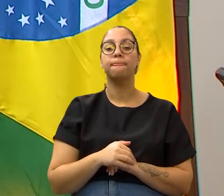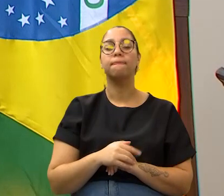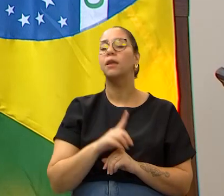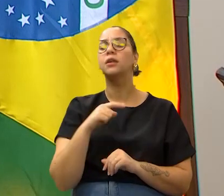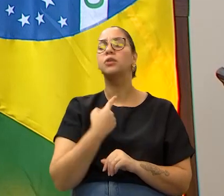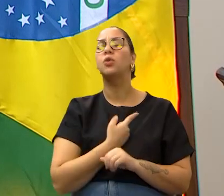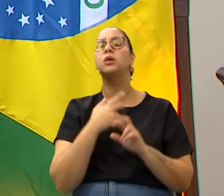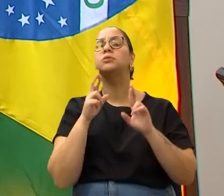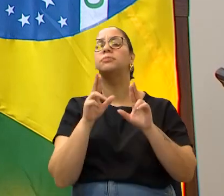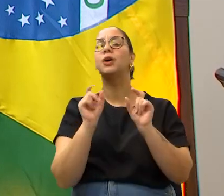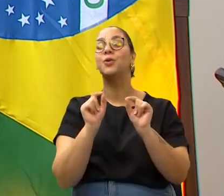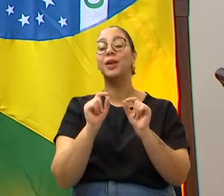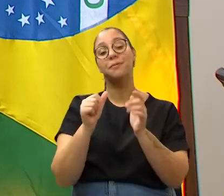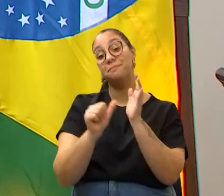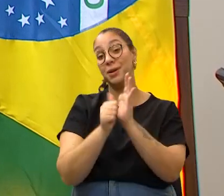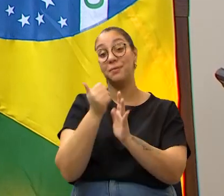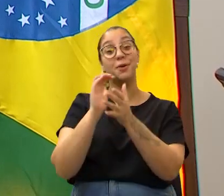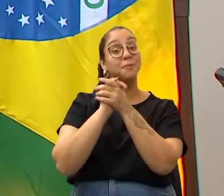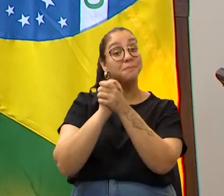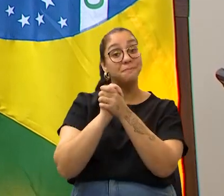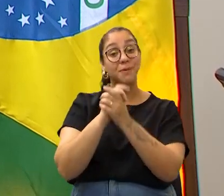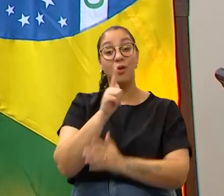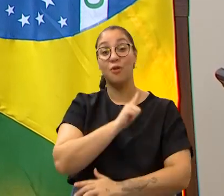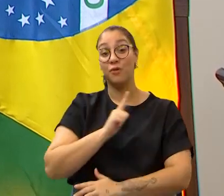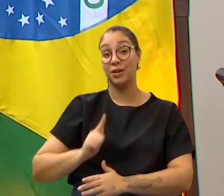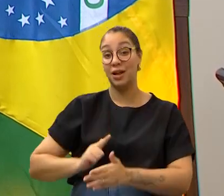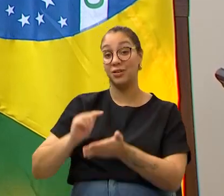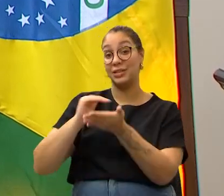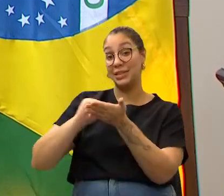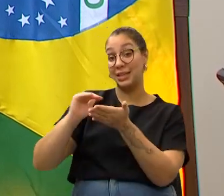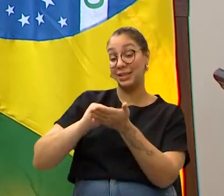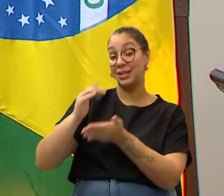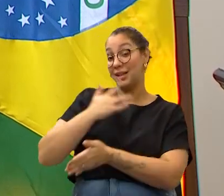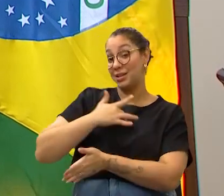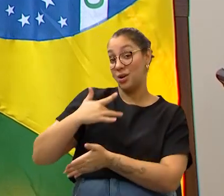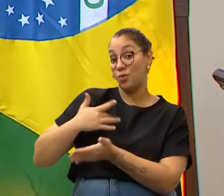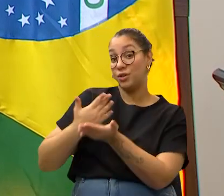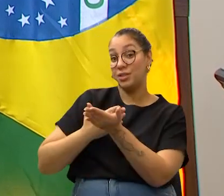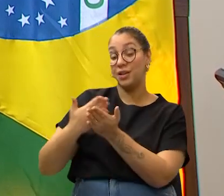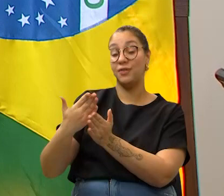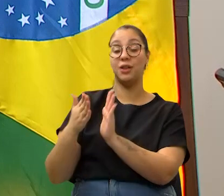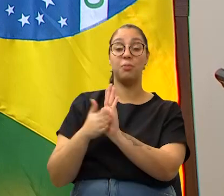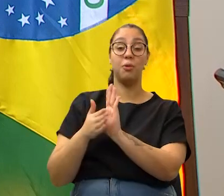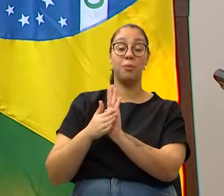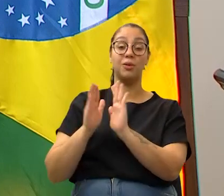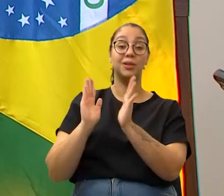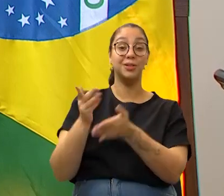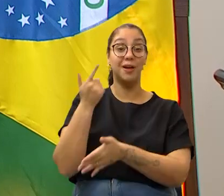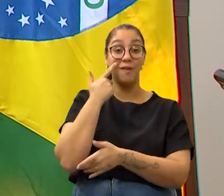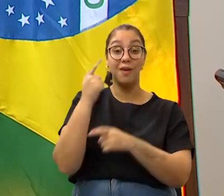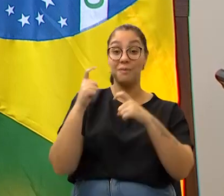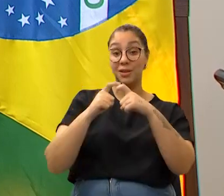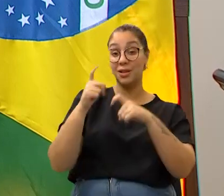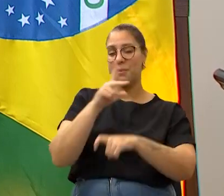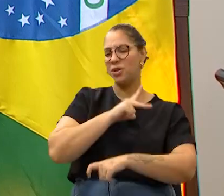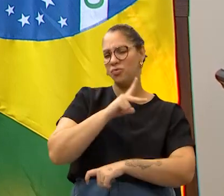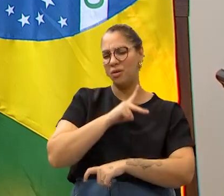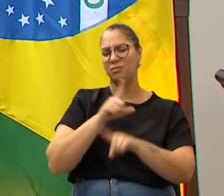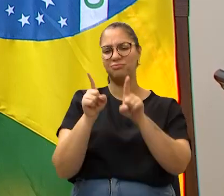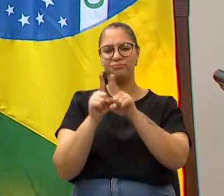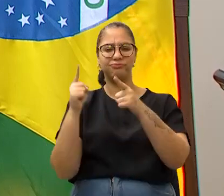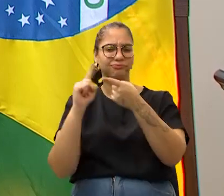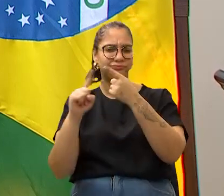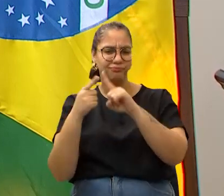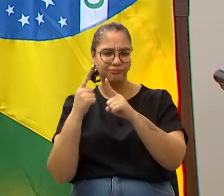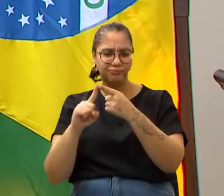a gente espera com isso? Primeiro, parabenizar o governo, a Secretaria de Saúde pela iniciativa. Eu acho, a gente já vê a medicina privada, os